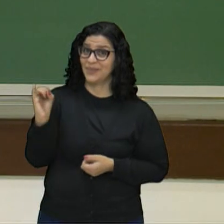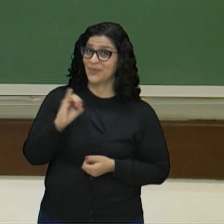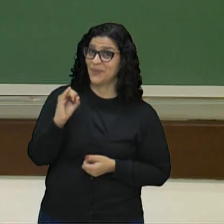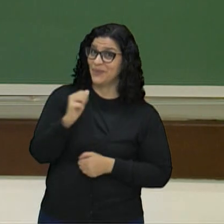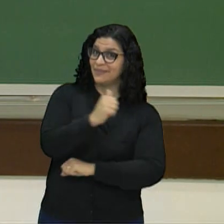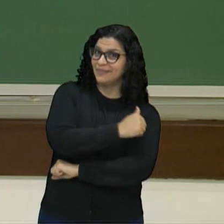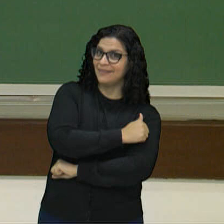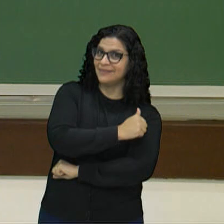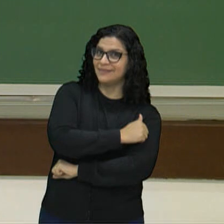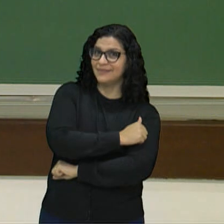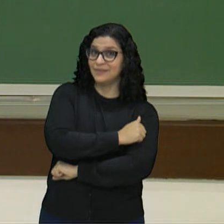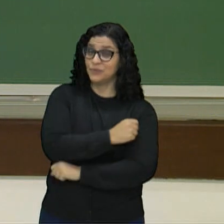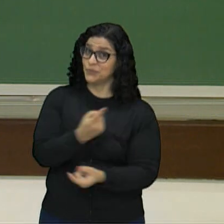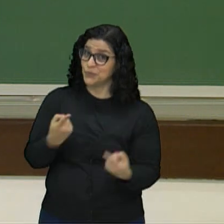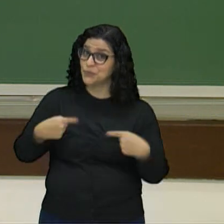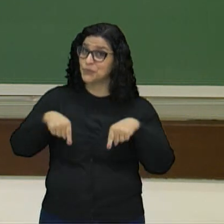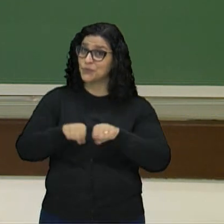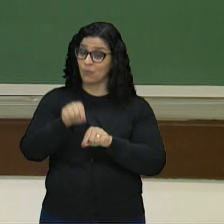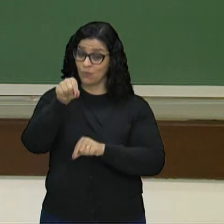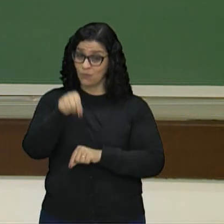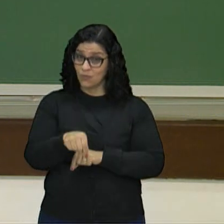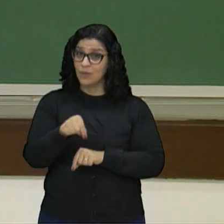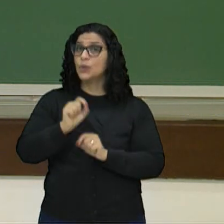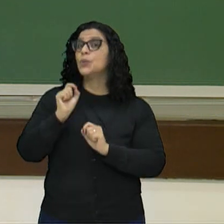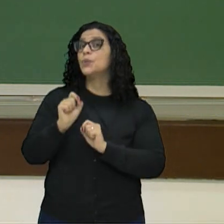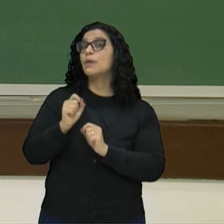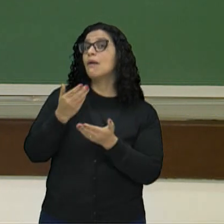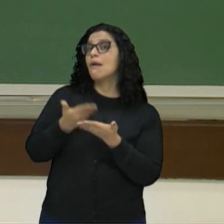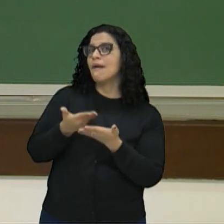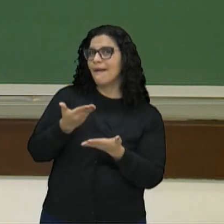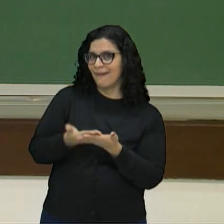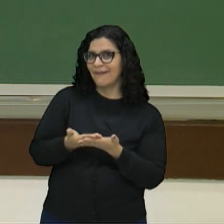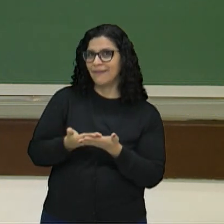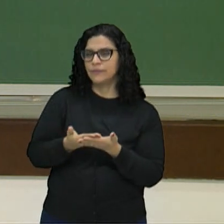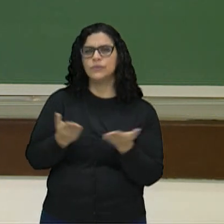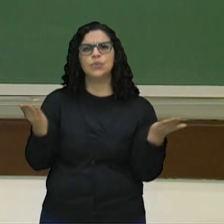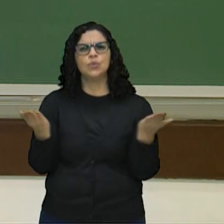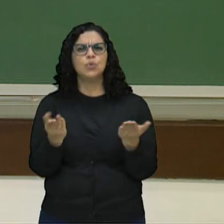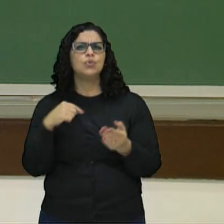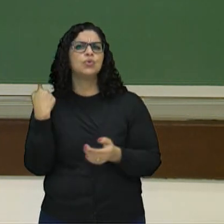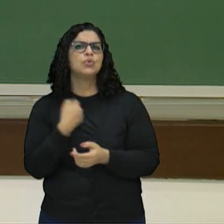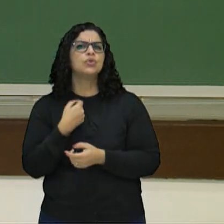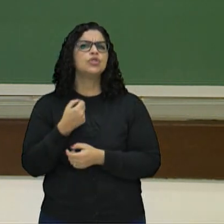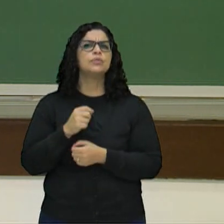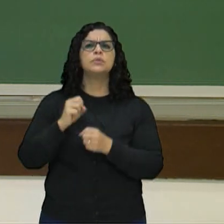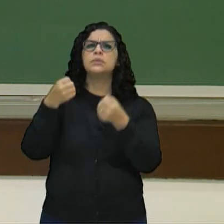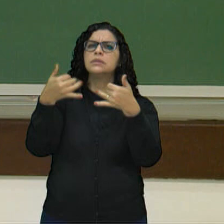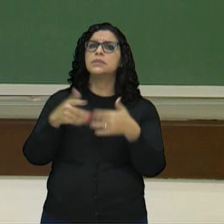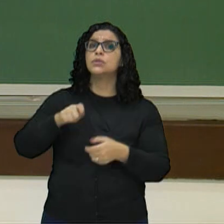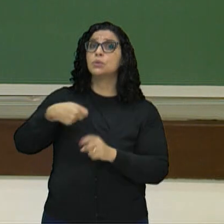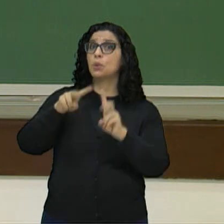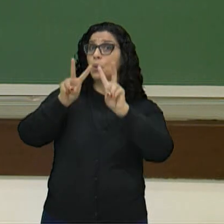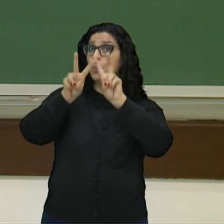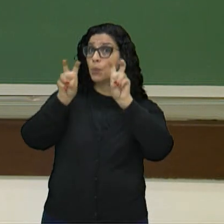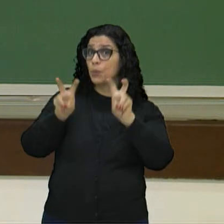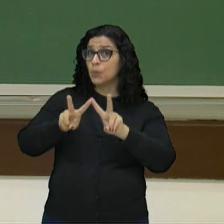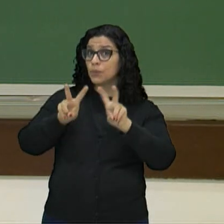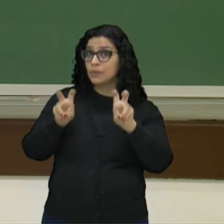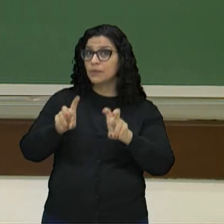Olá, estudantes! Novamente estamos aqui para mais uma aula. Hoje nós vamos falar, a temática da aula é